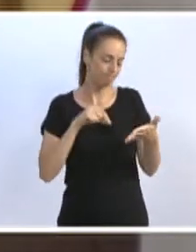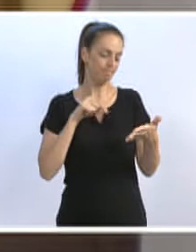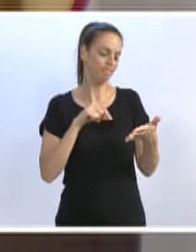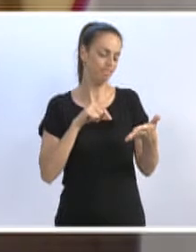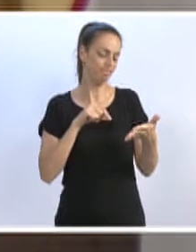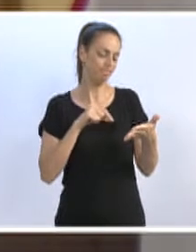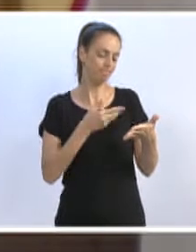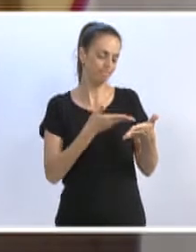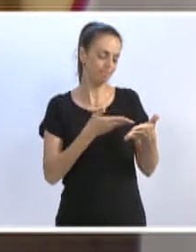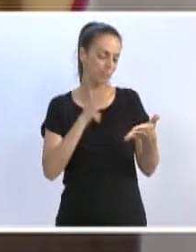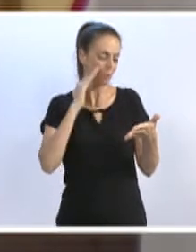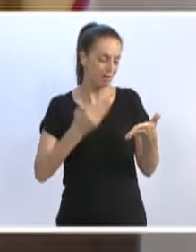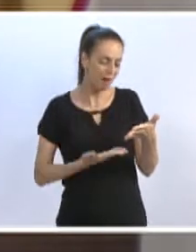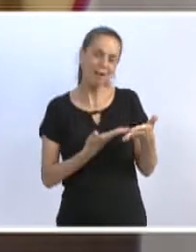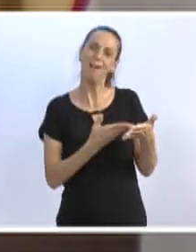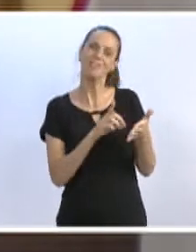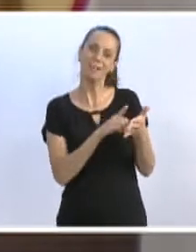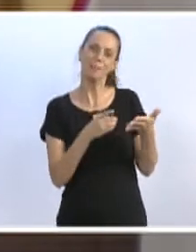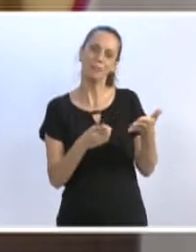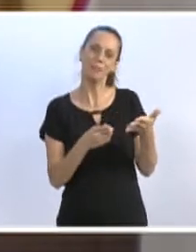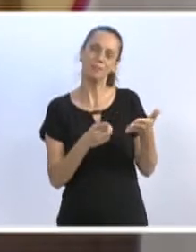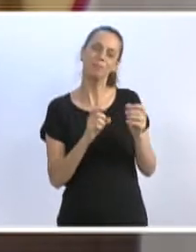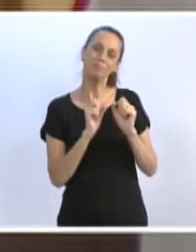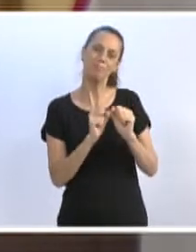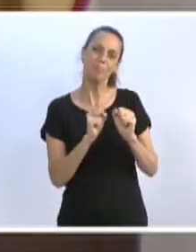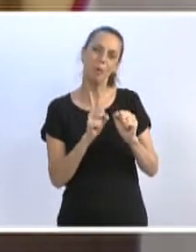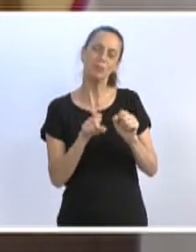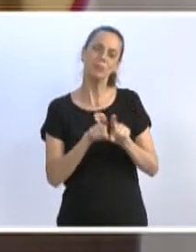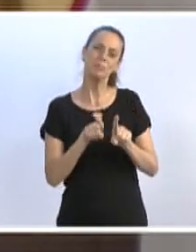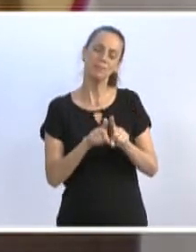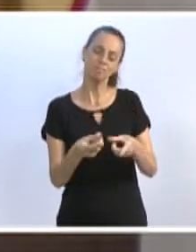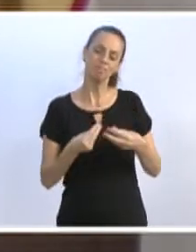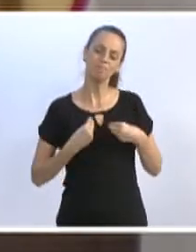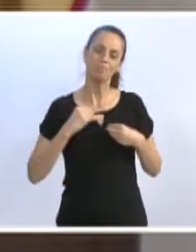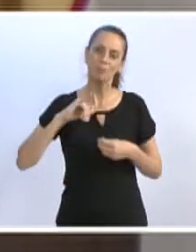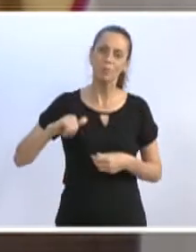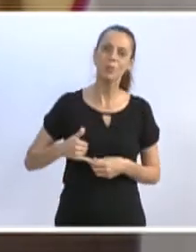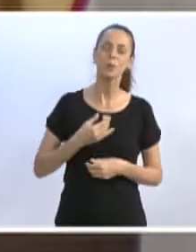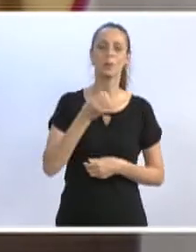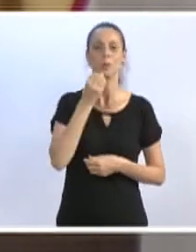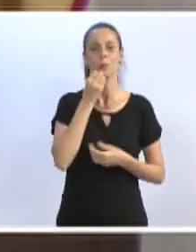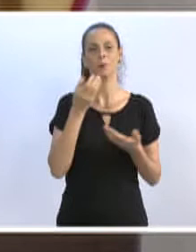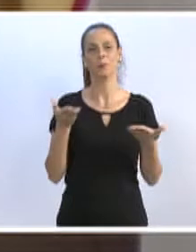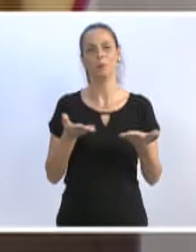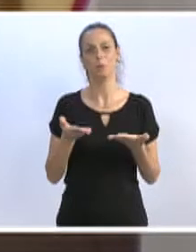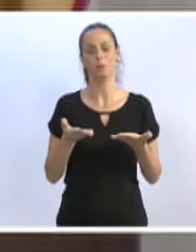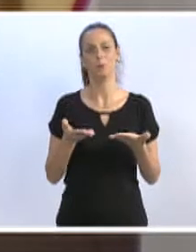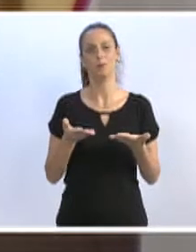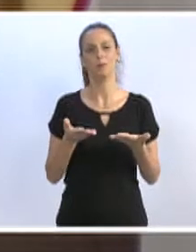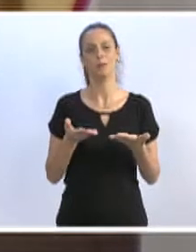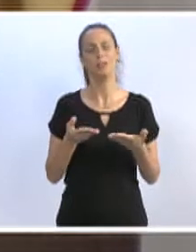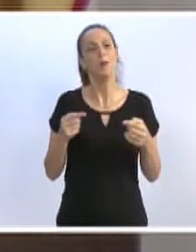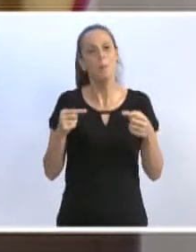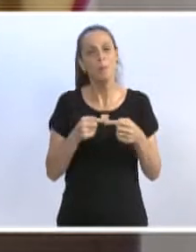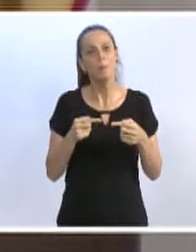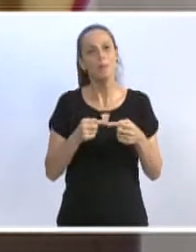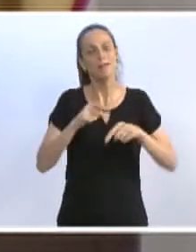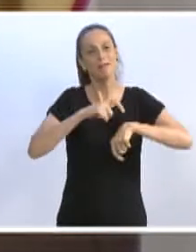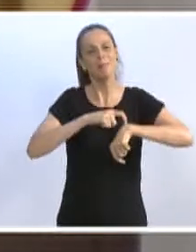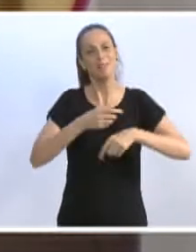homenagem à Bíblia, possa também nos criar oportunidade hoje, a palavra para hoje, para a nossa vida.